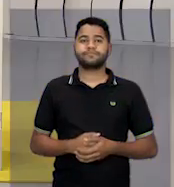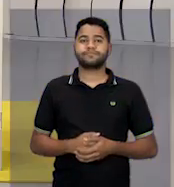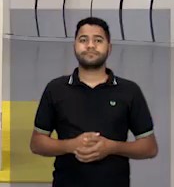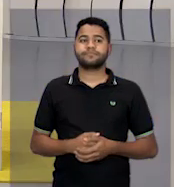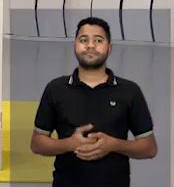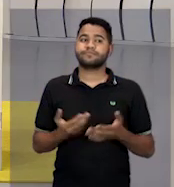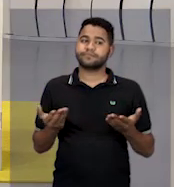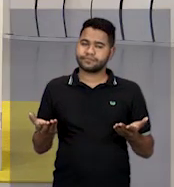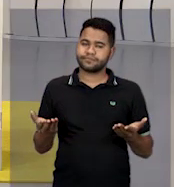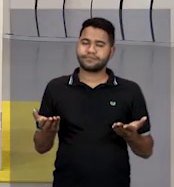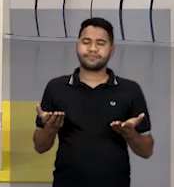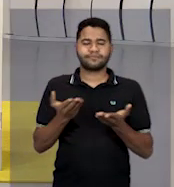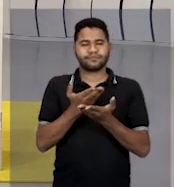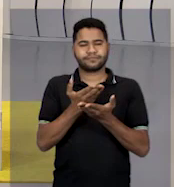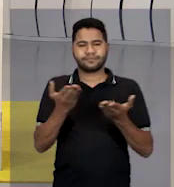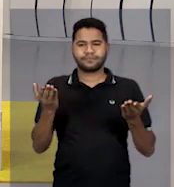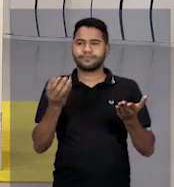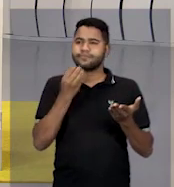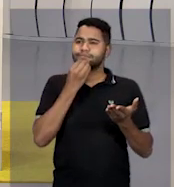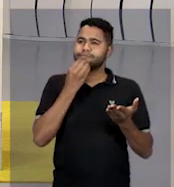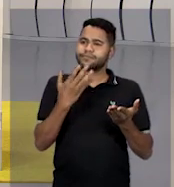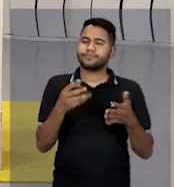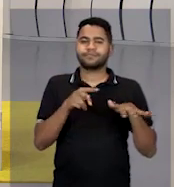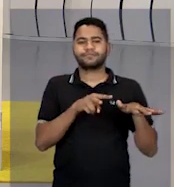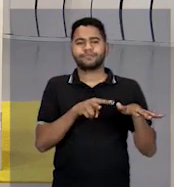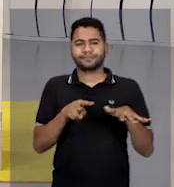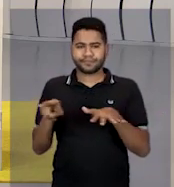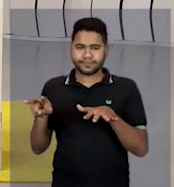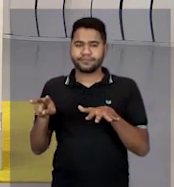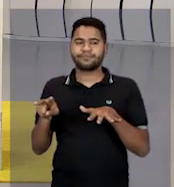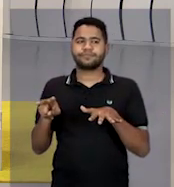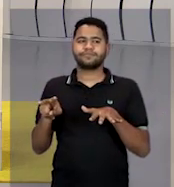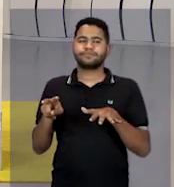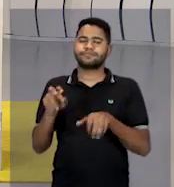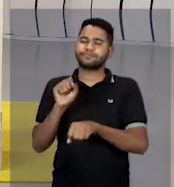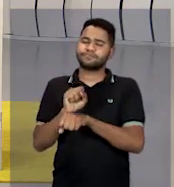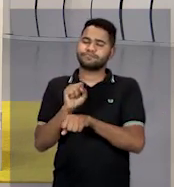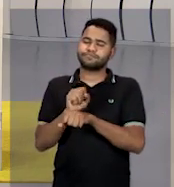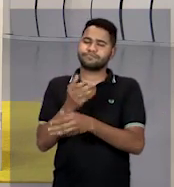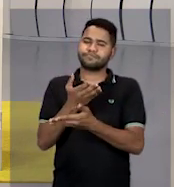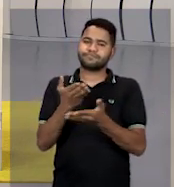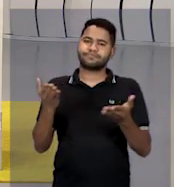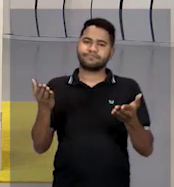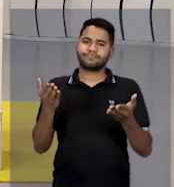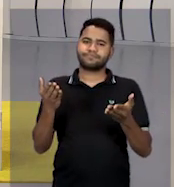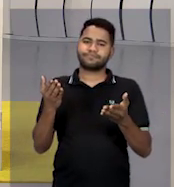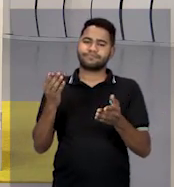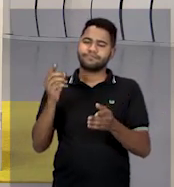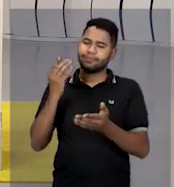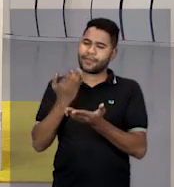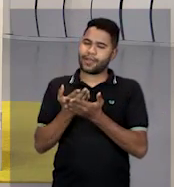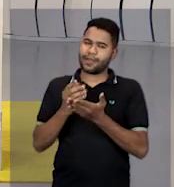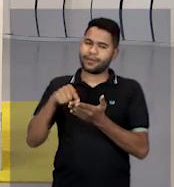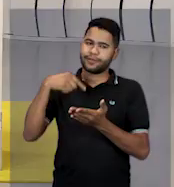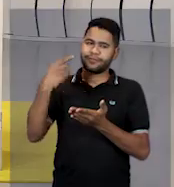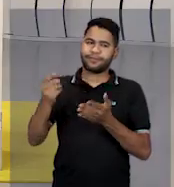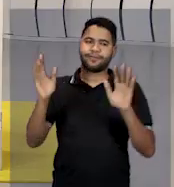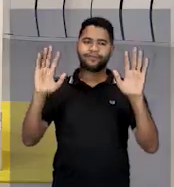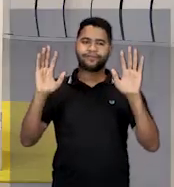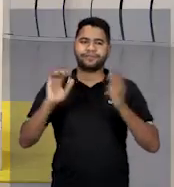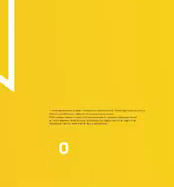No mais, vocês tenham uma boa semana e eu espero vocês no nosso próximo encontro.